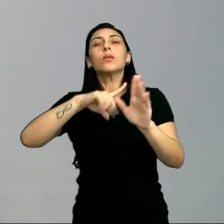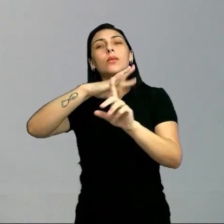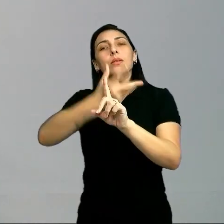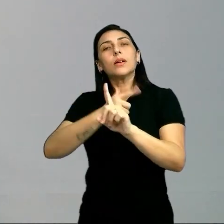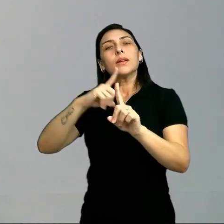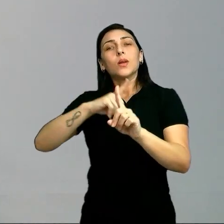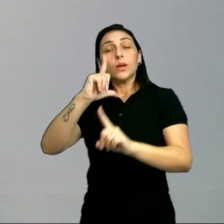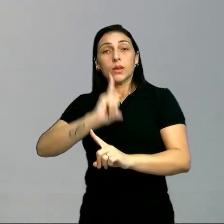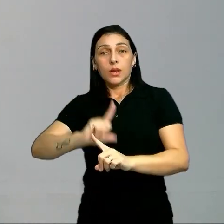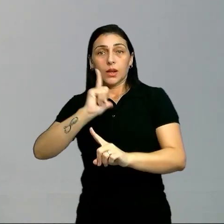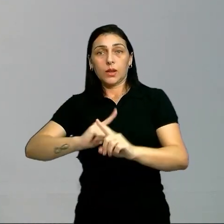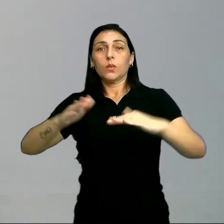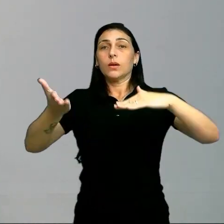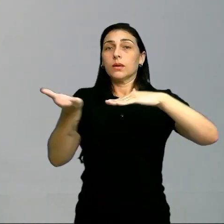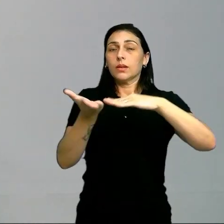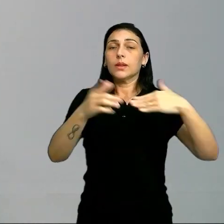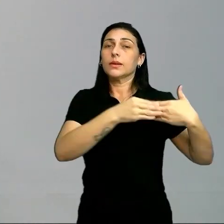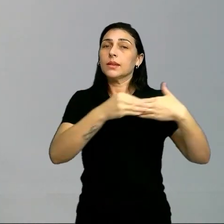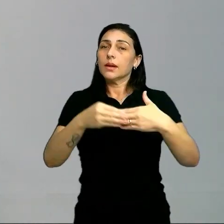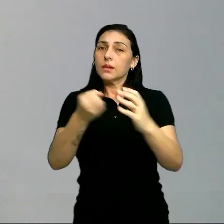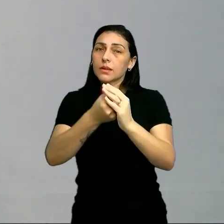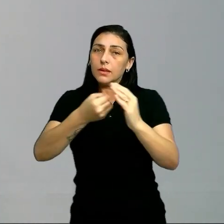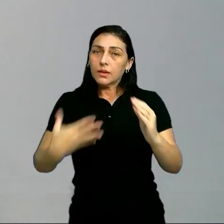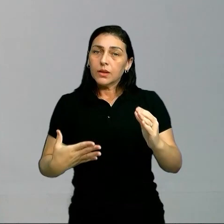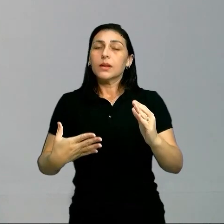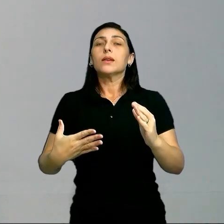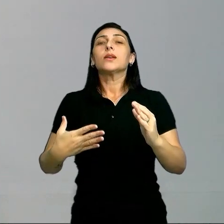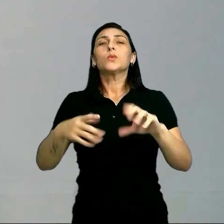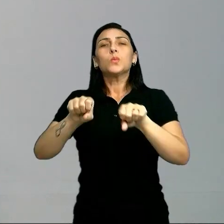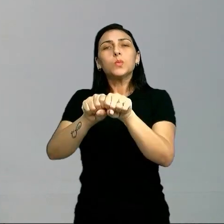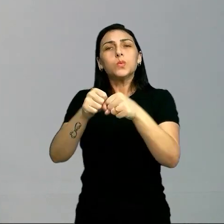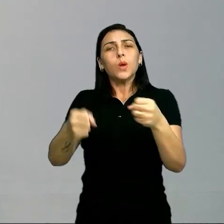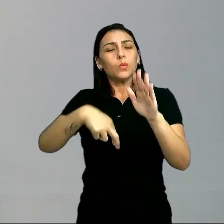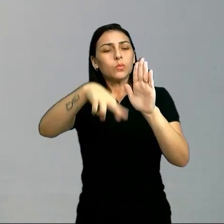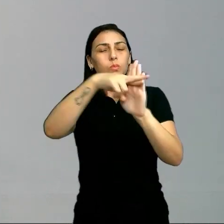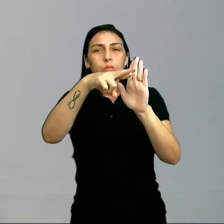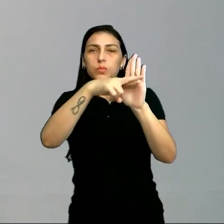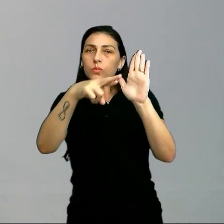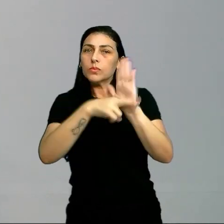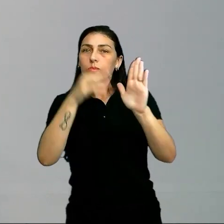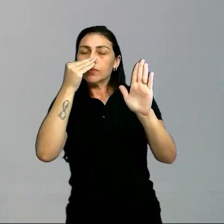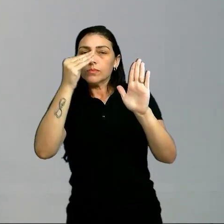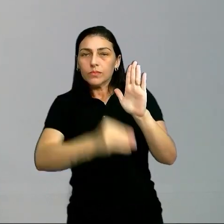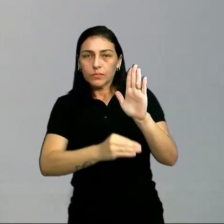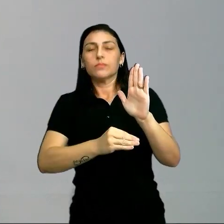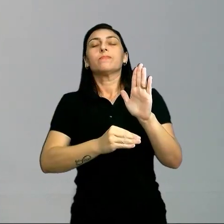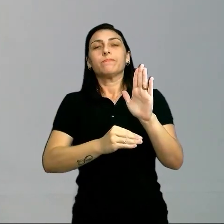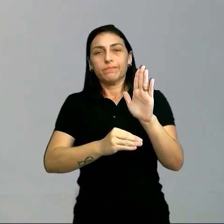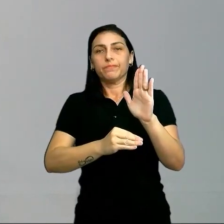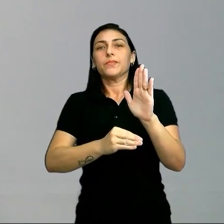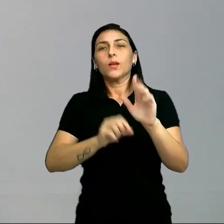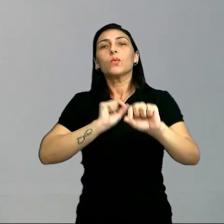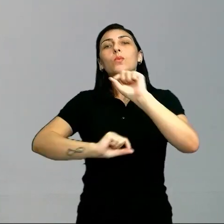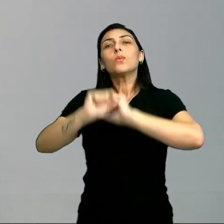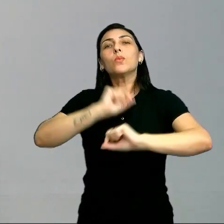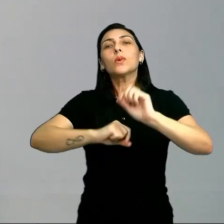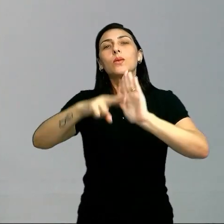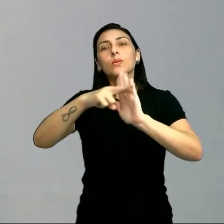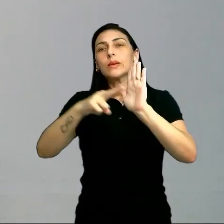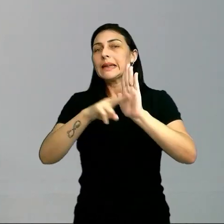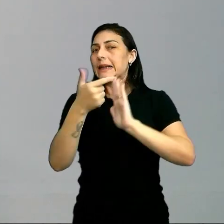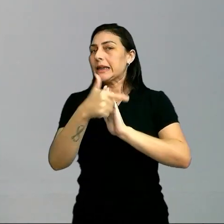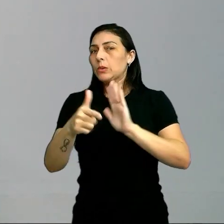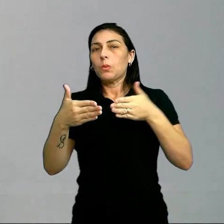literatura contemporânea, ela traz essa característica de romper com um padrão engessado, com um padrão que